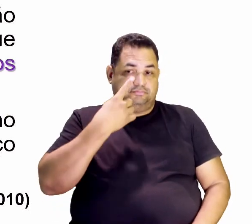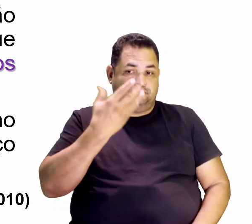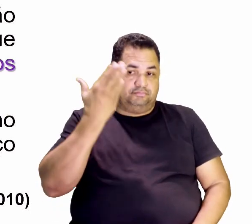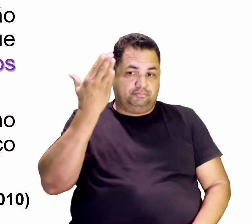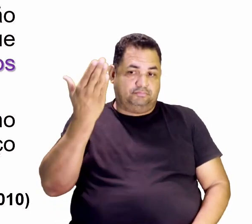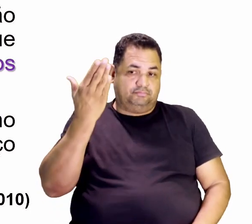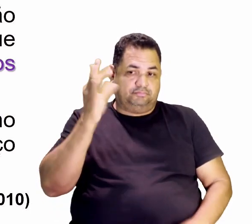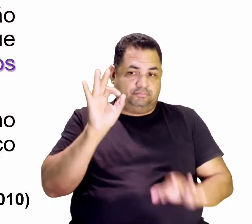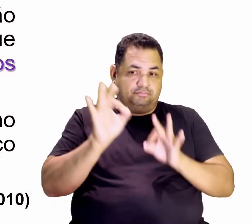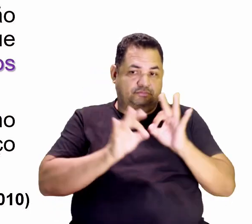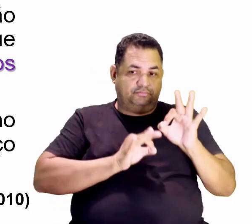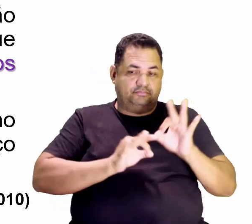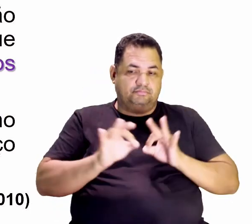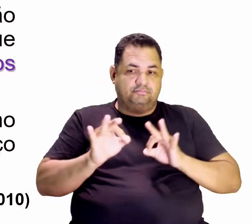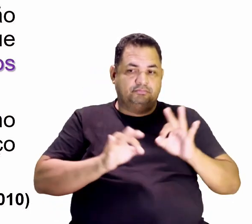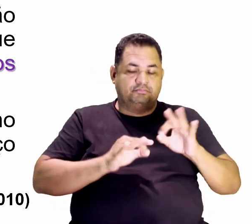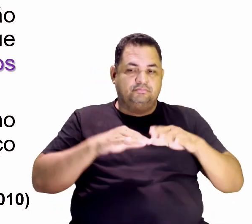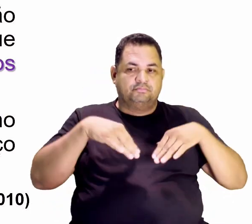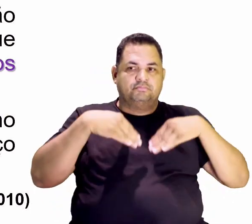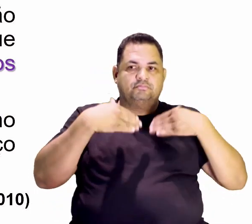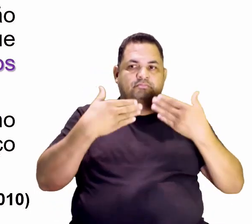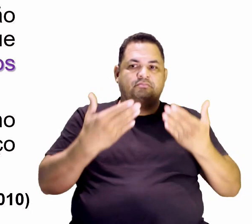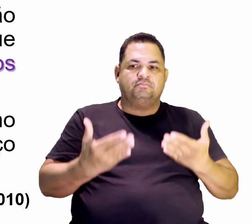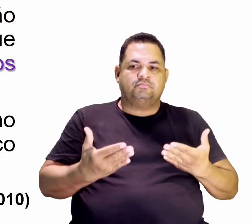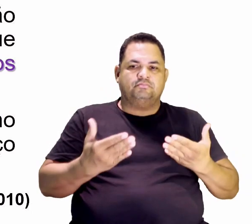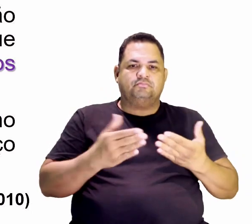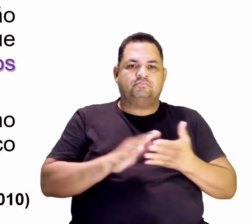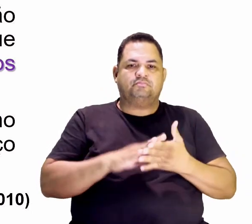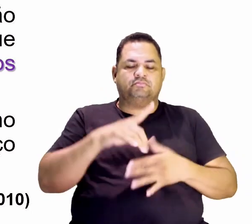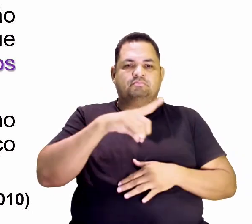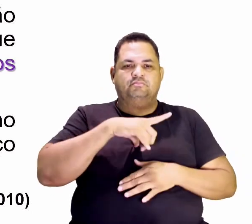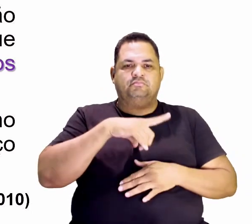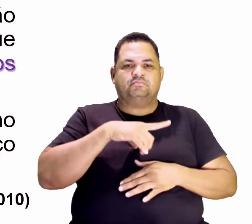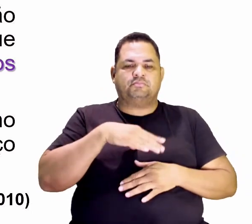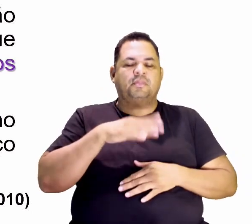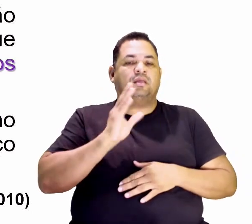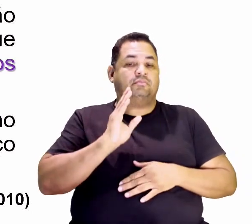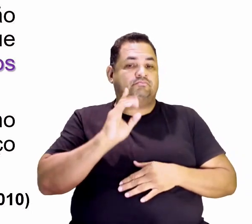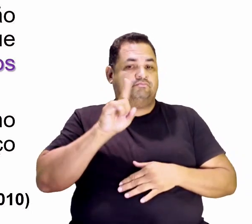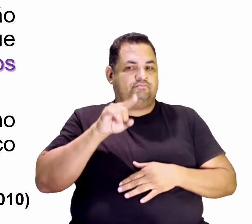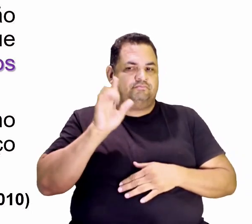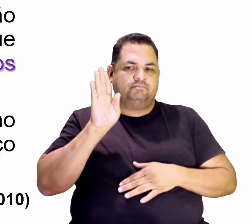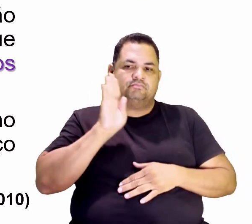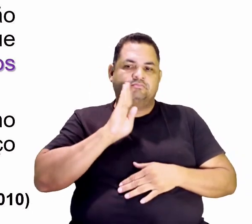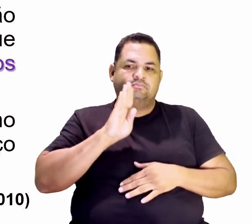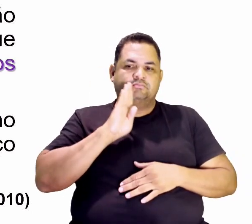a organização, como eu falei que quando a organização existe, é bacana.